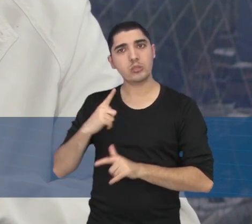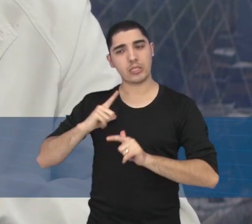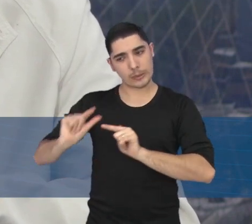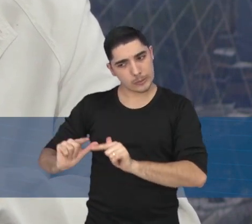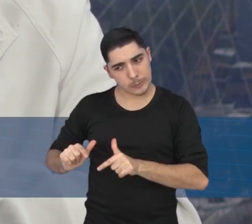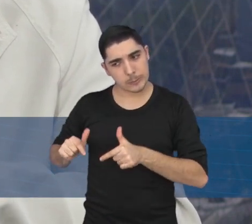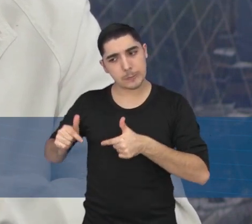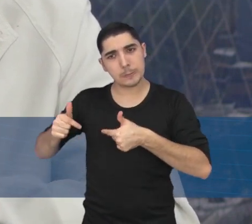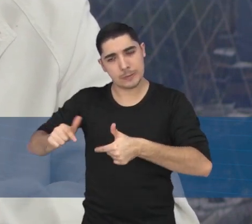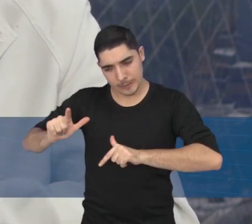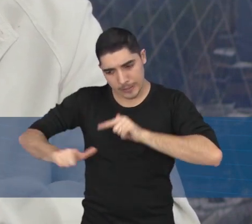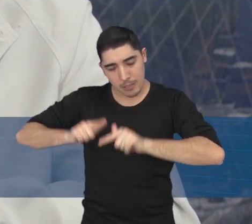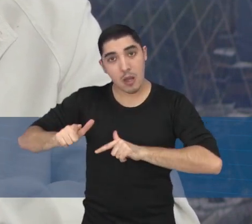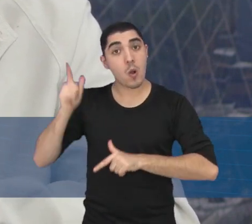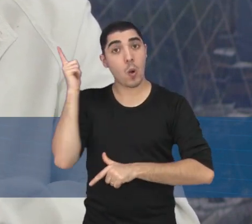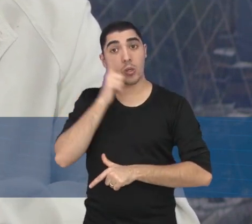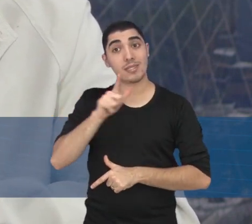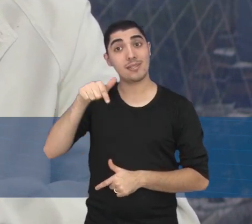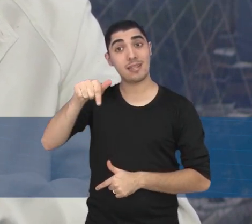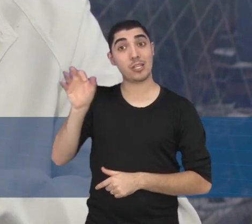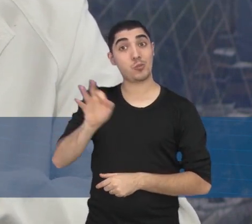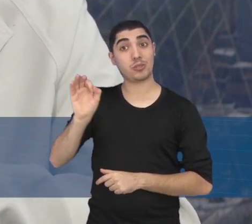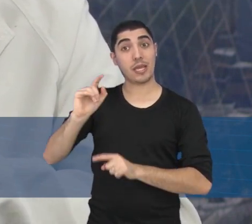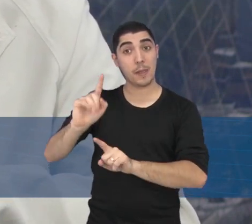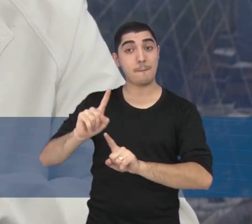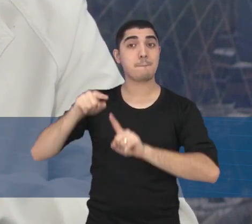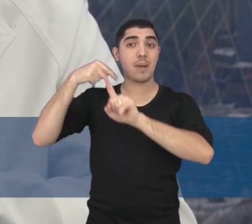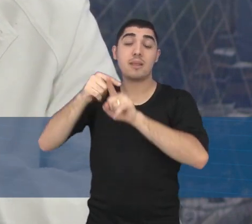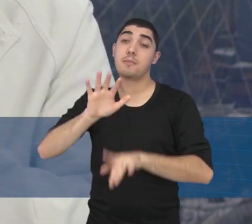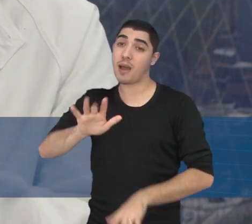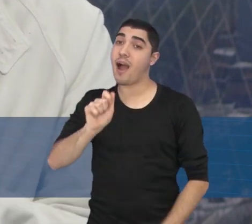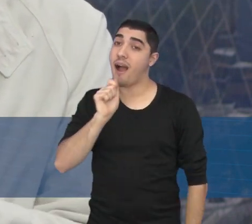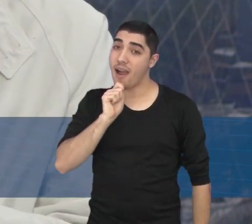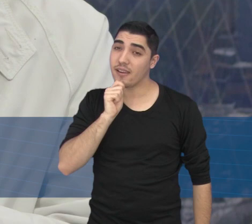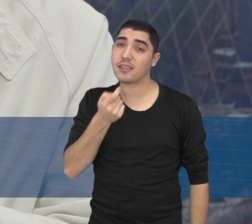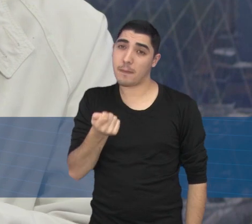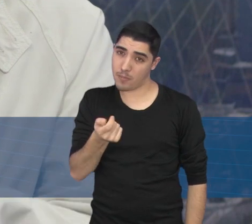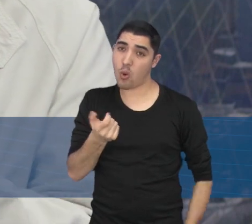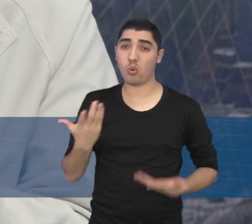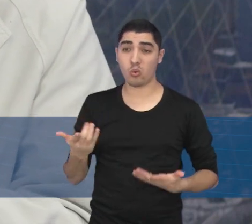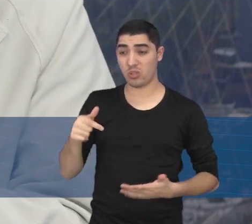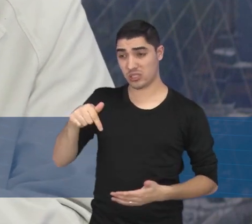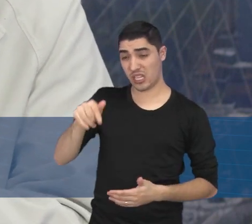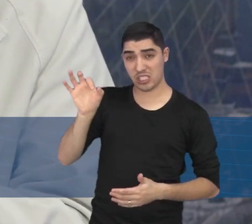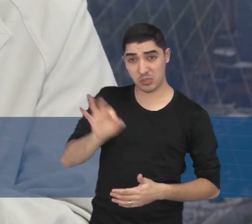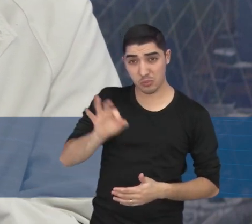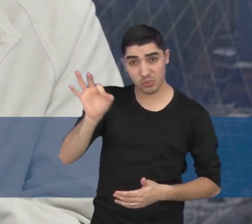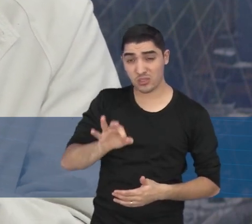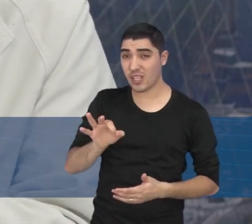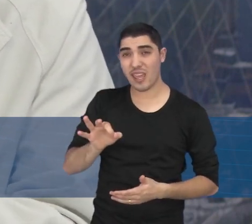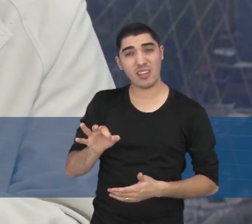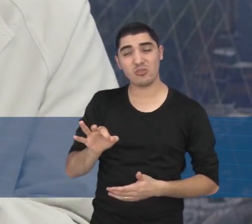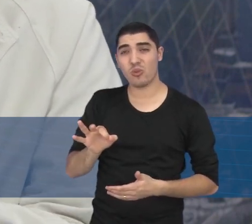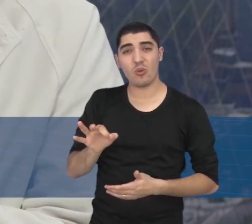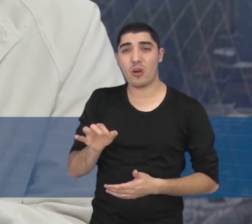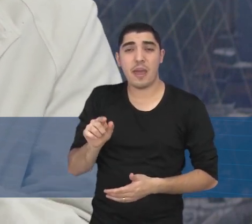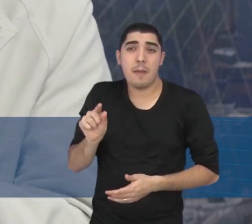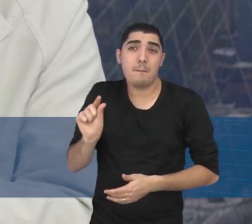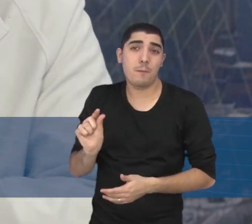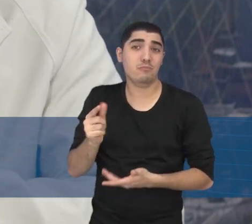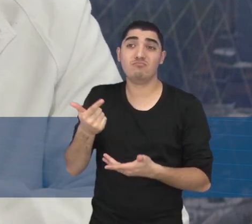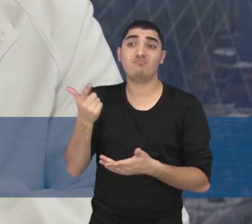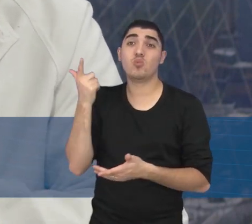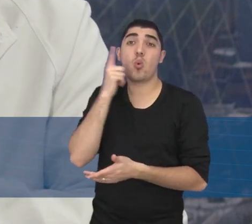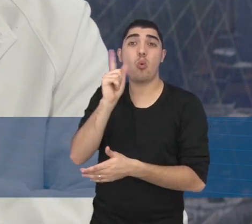ambiental, a gente passa de 7%, mas ainda é muito pouco. 7% do lixo, né, não chega nem a 10% ainda, mas quase 10%,